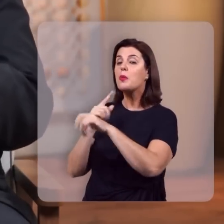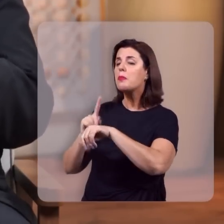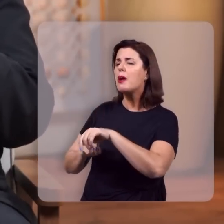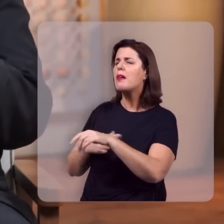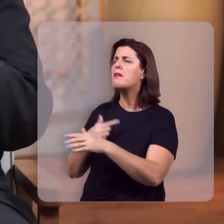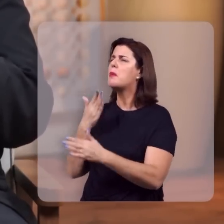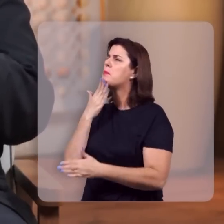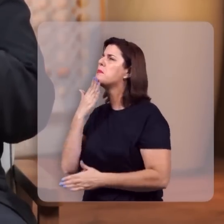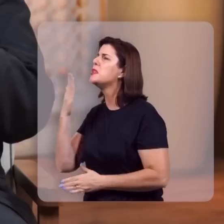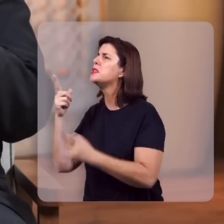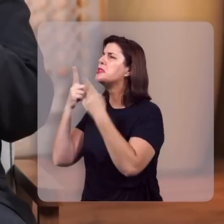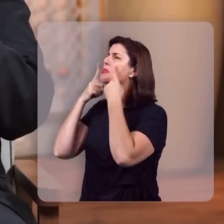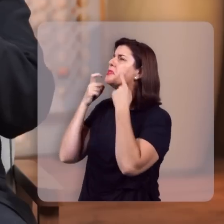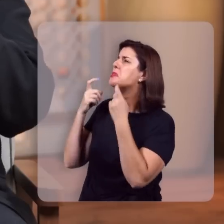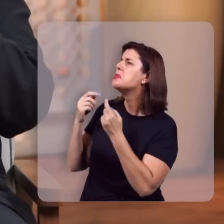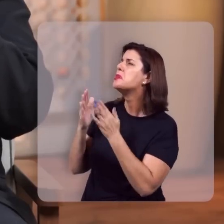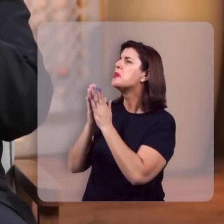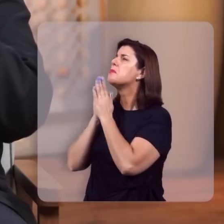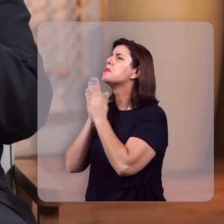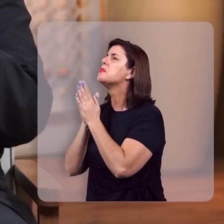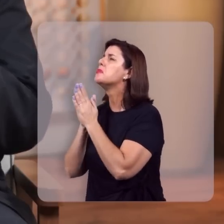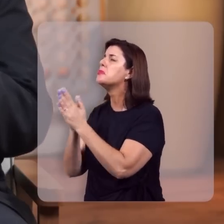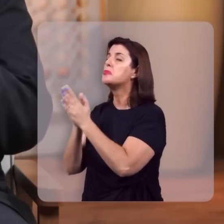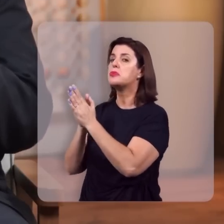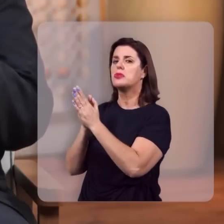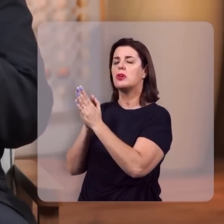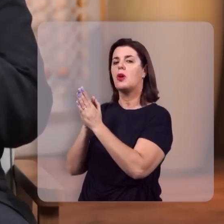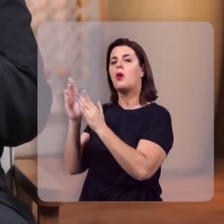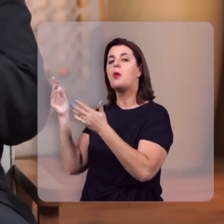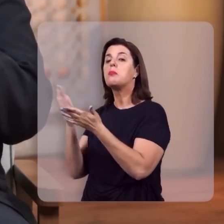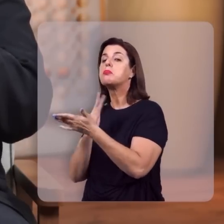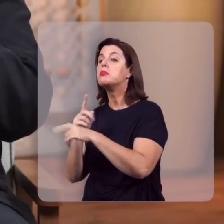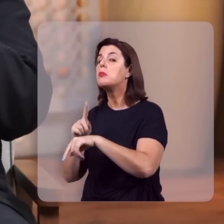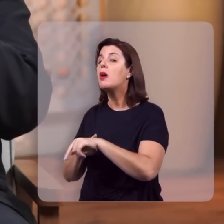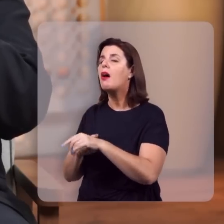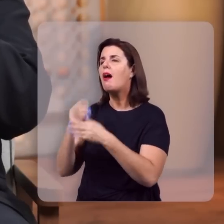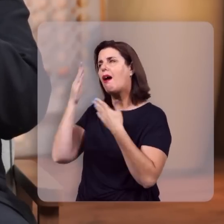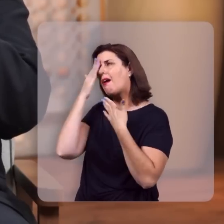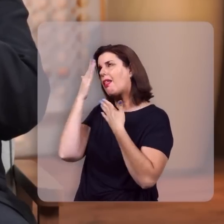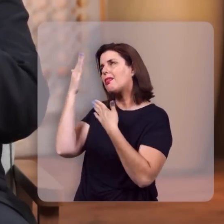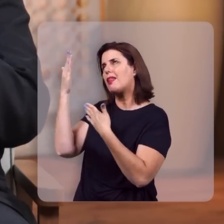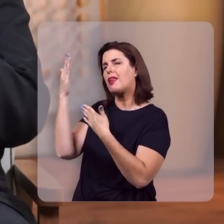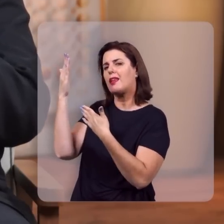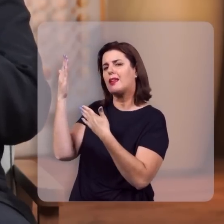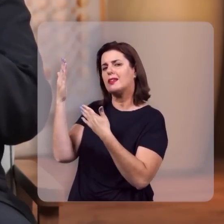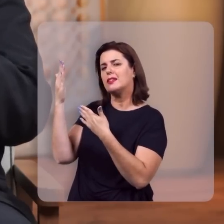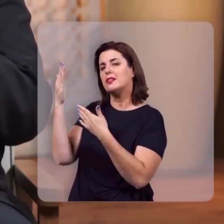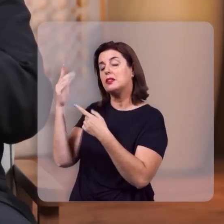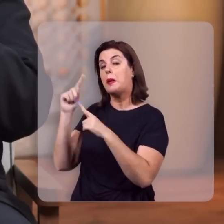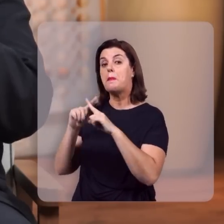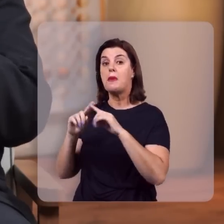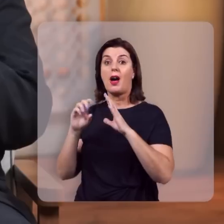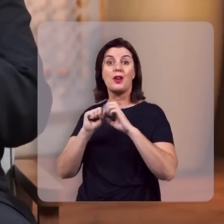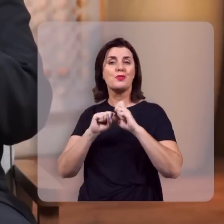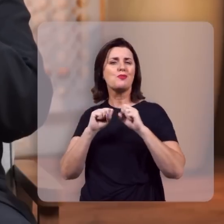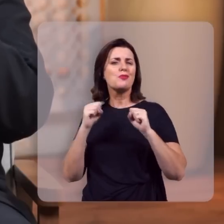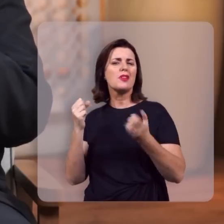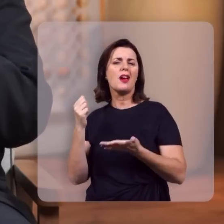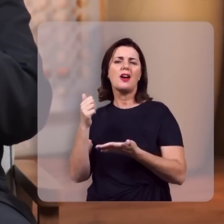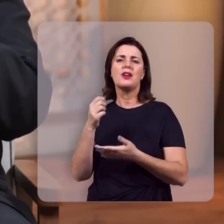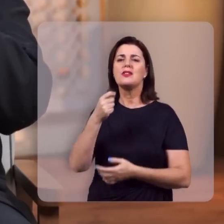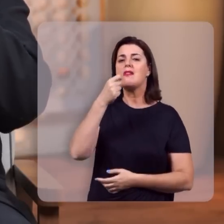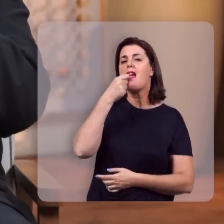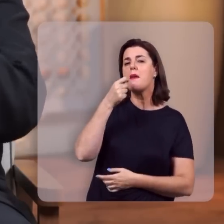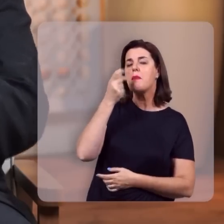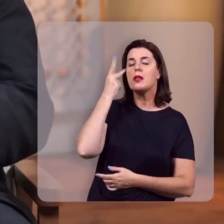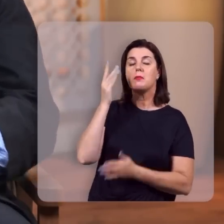suplicar, vamos chorar, em outros momentos nós vamos pedir, em outros momentos nós vamos agradecer, mas o grande